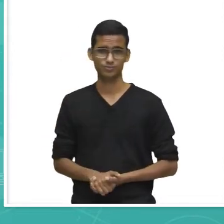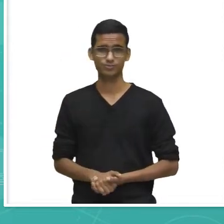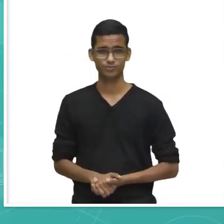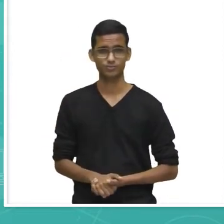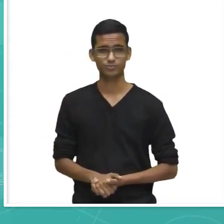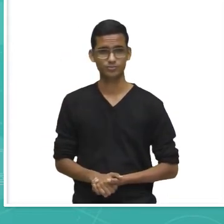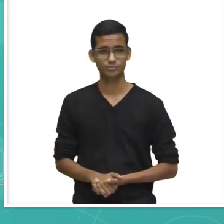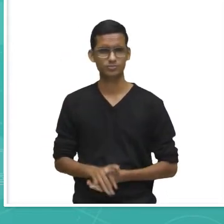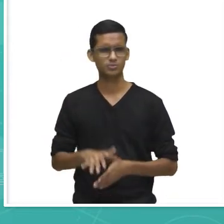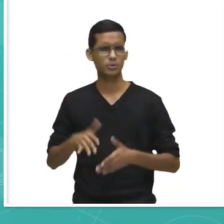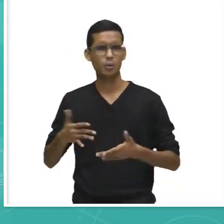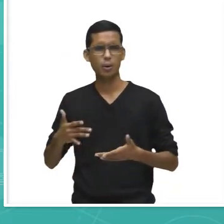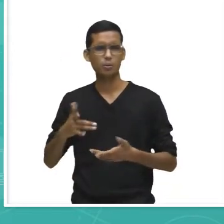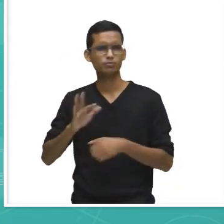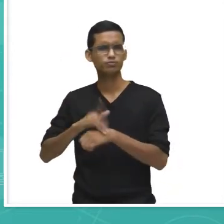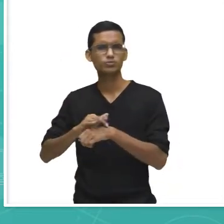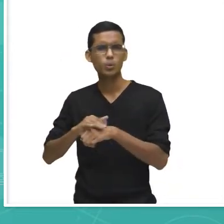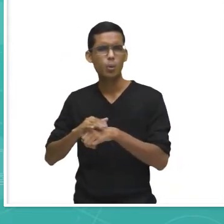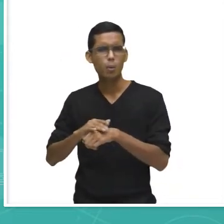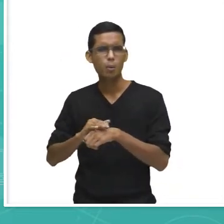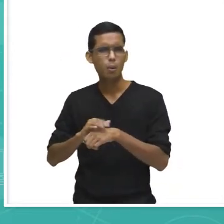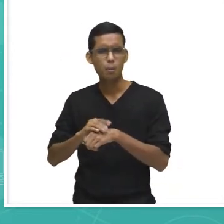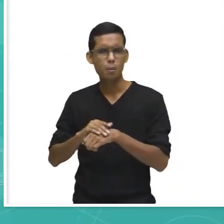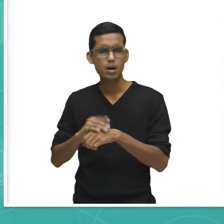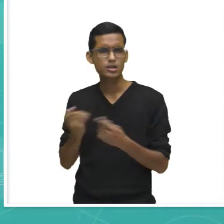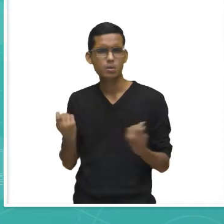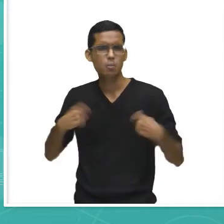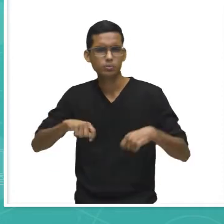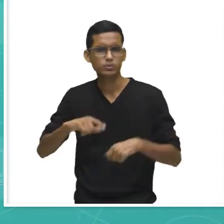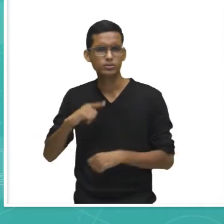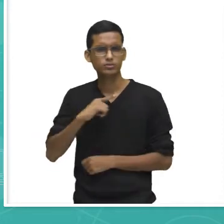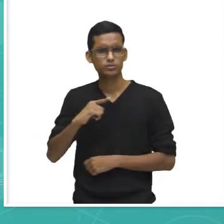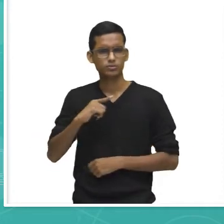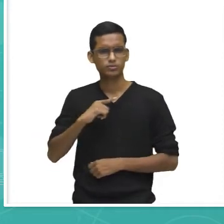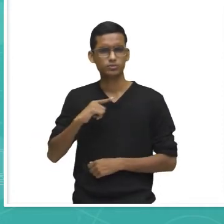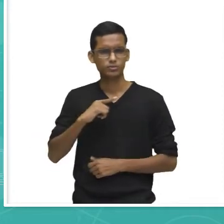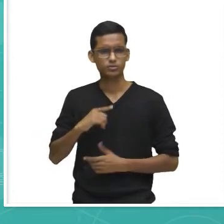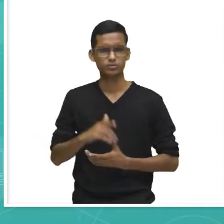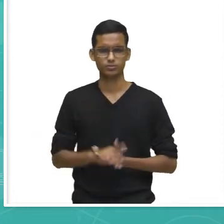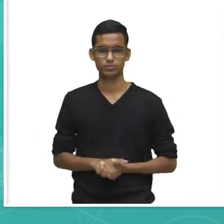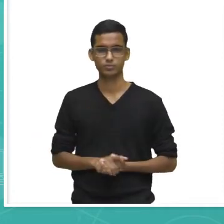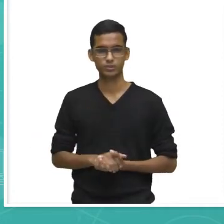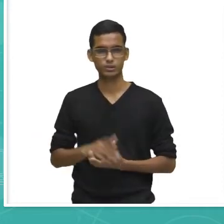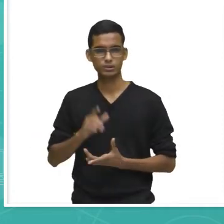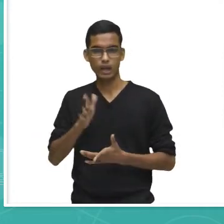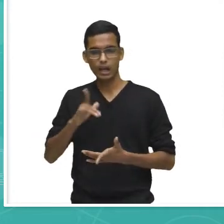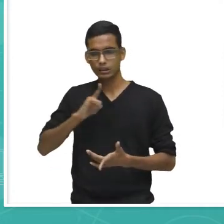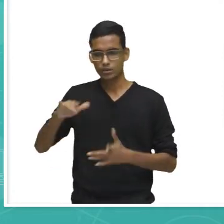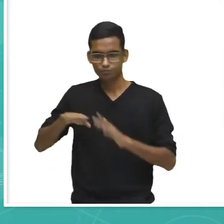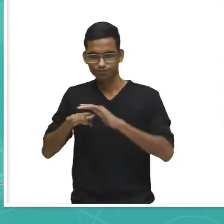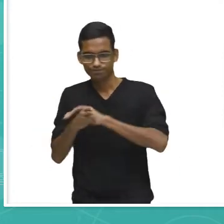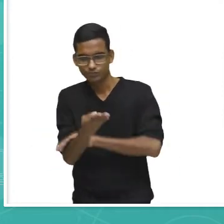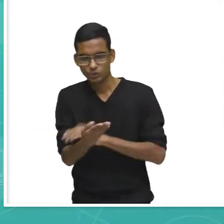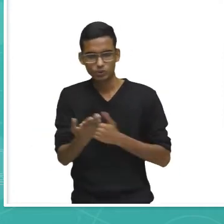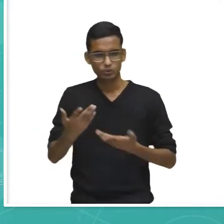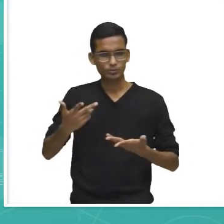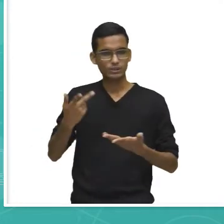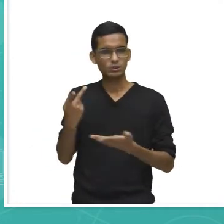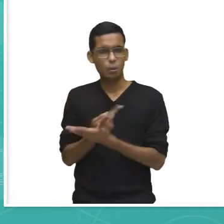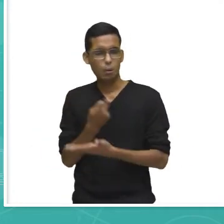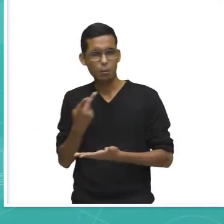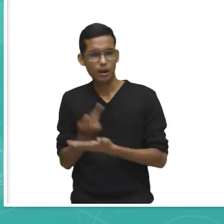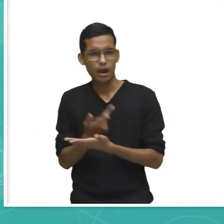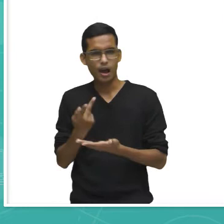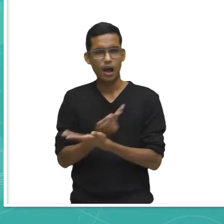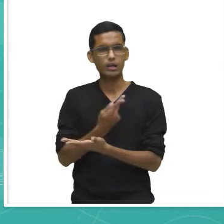doenças ocupacionais que podem vir a existir se a gente tem esses hábitos ruins? Não só se a gente tem esses hábitos ruins, mas o